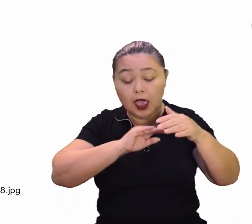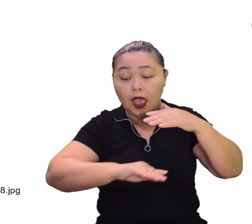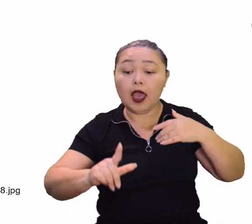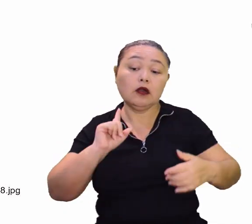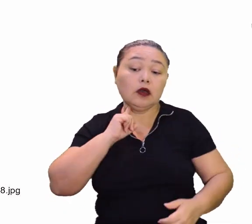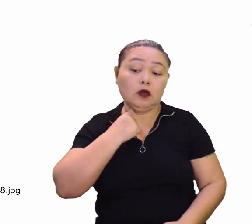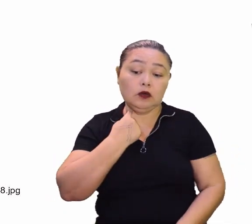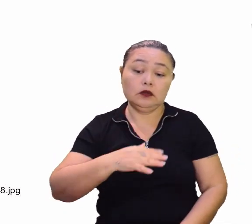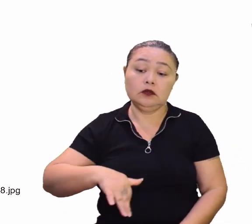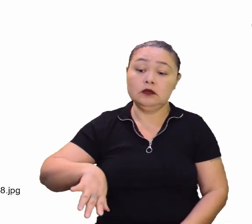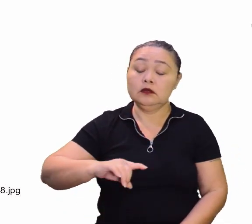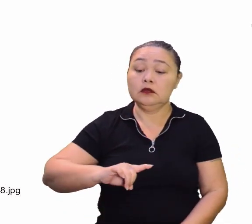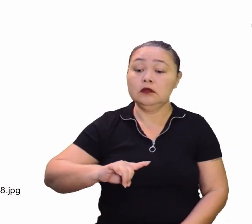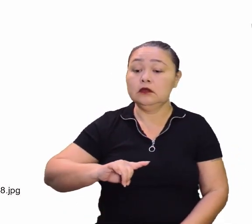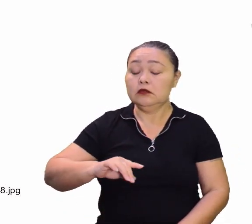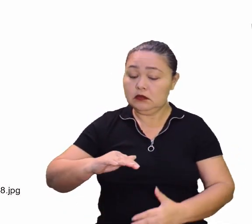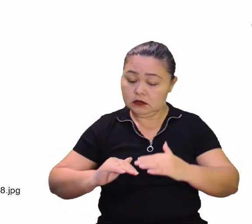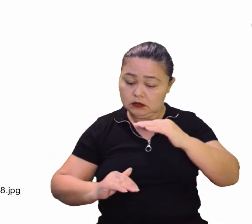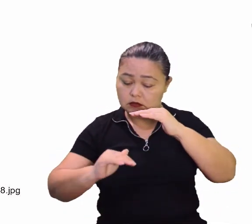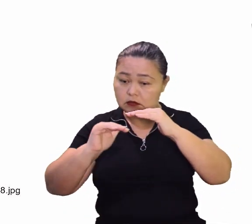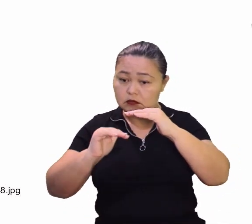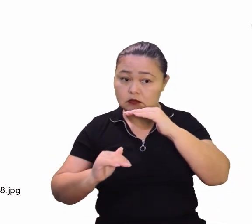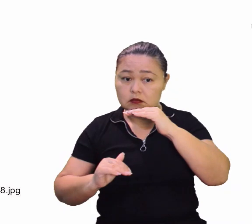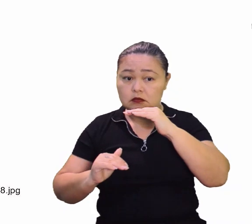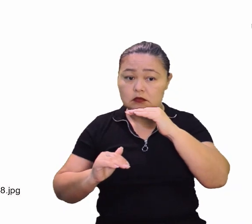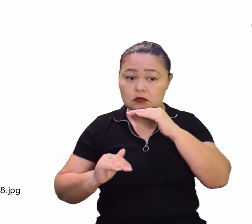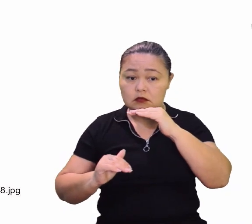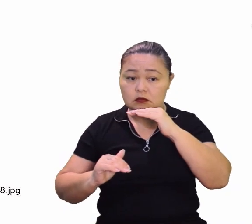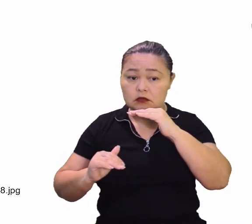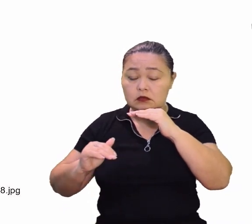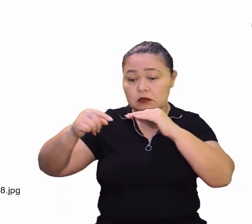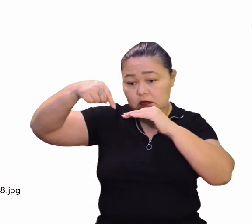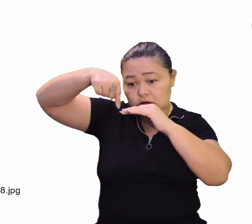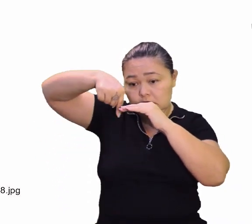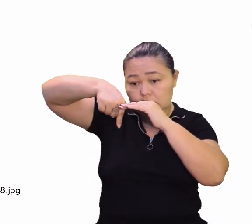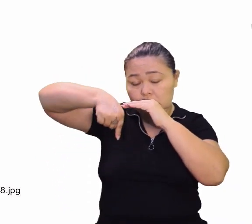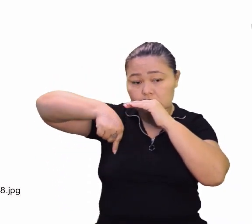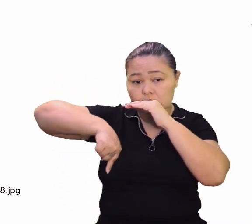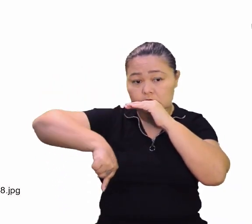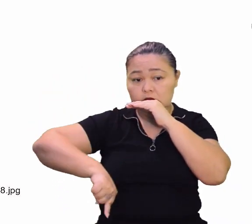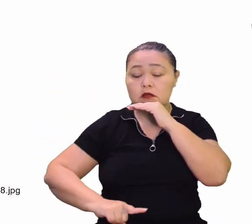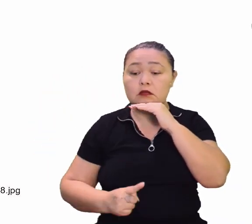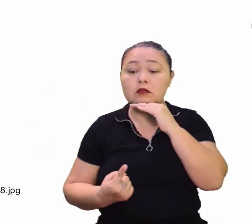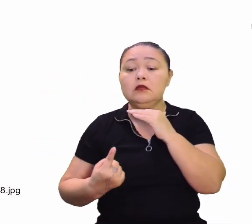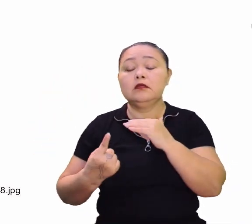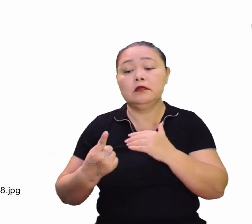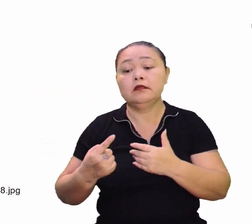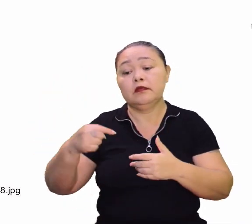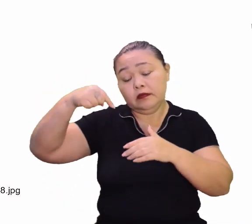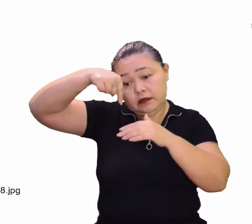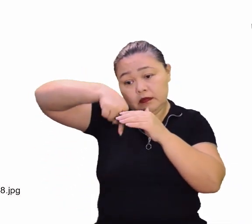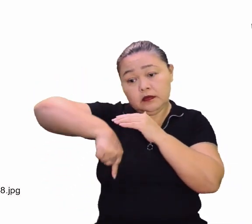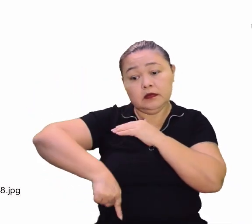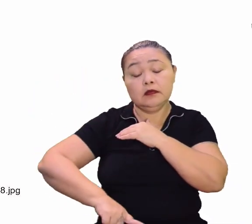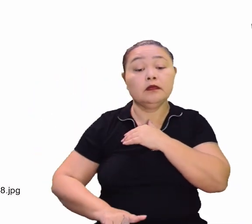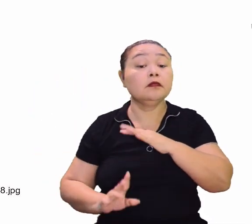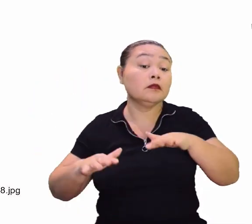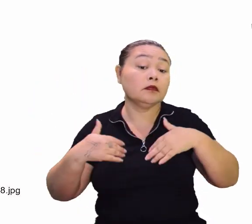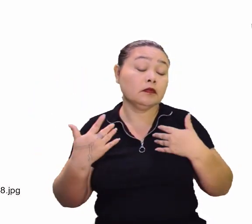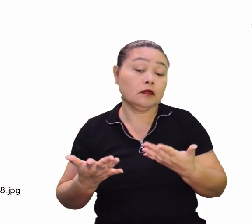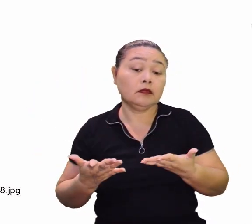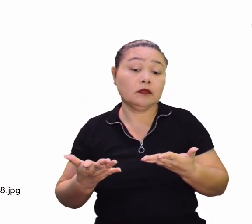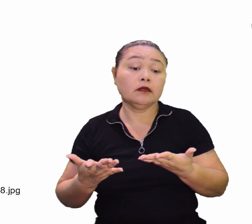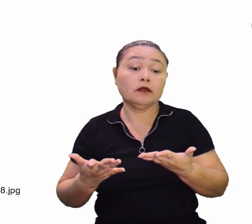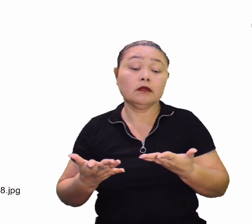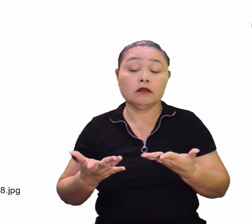contaminada. Ela está mais superficial do que uma água subterrânea artesiana. Exatamente. Então,